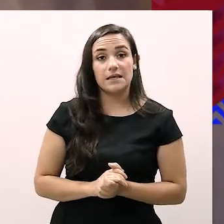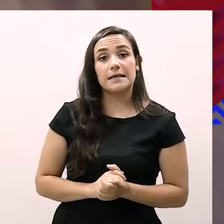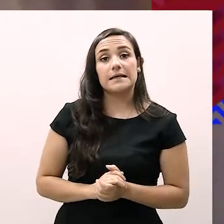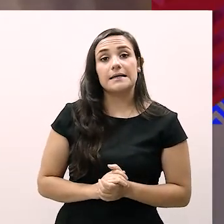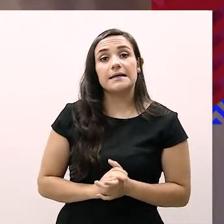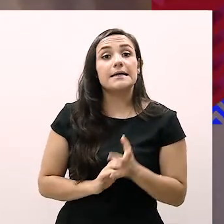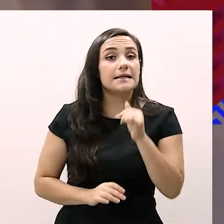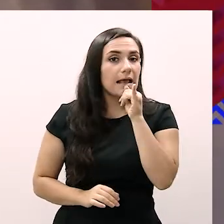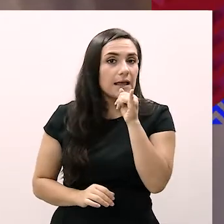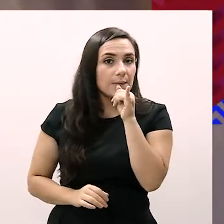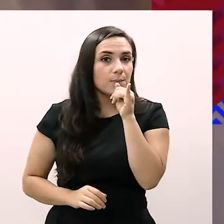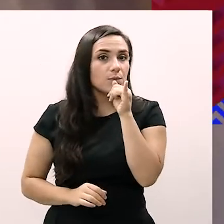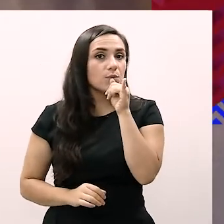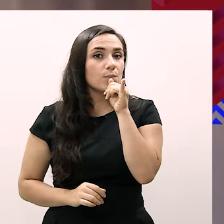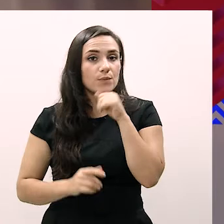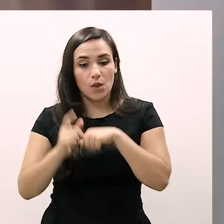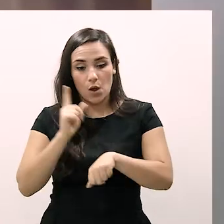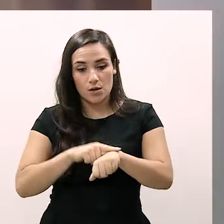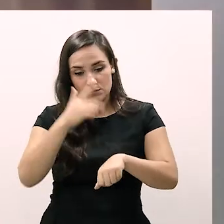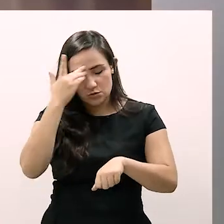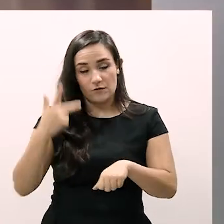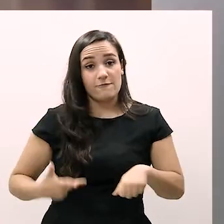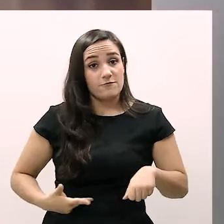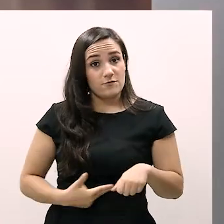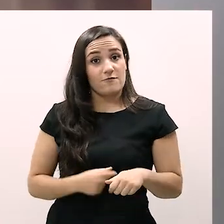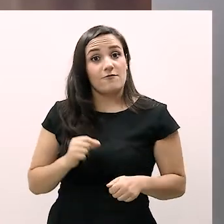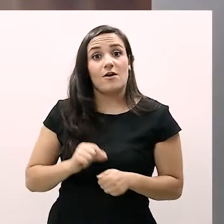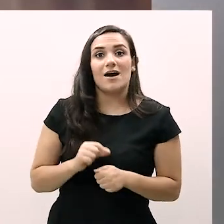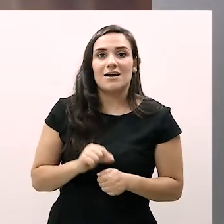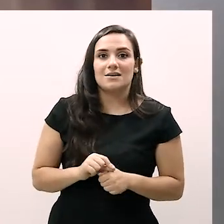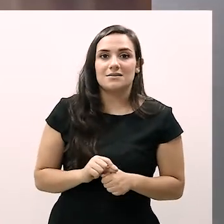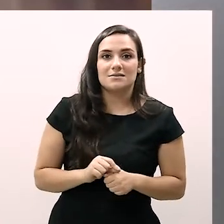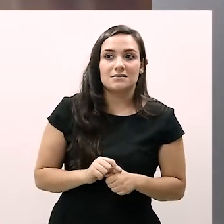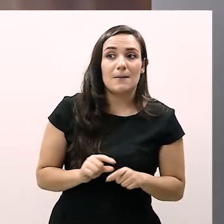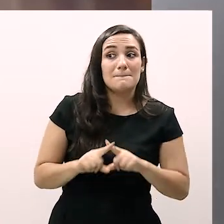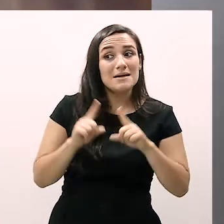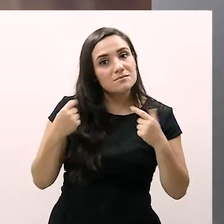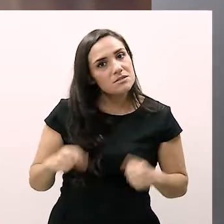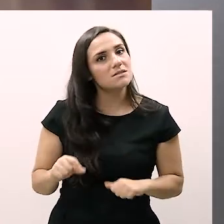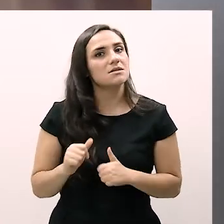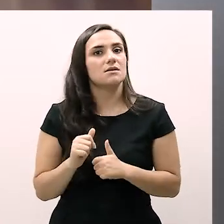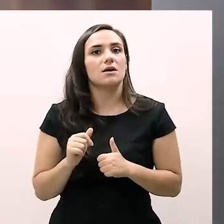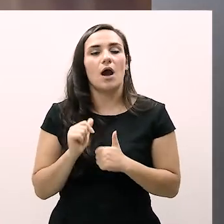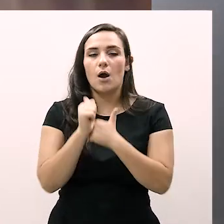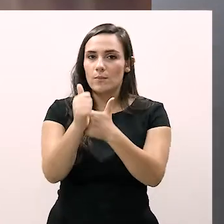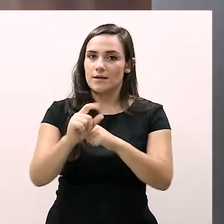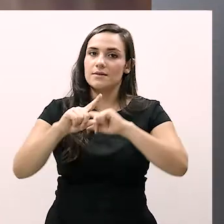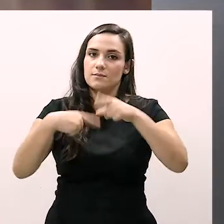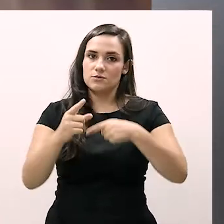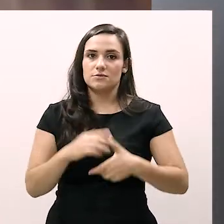muito menos mórbidos, muito mais saudáveis, mas às custas desse acompanhamento.